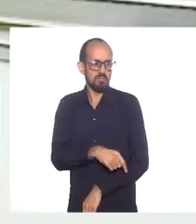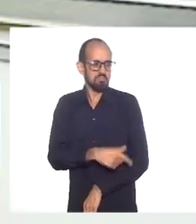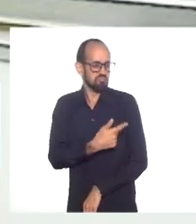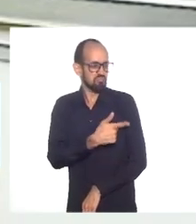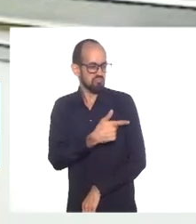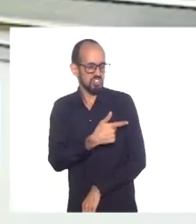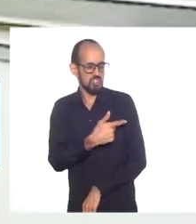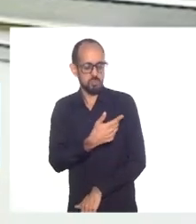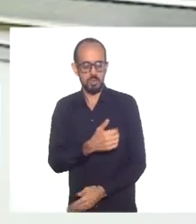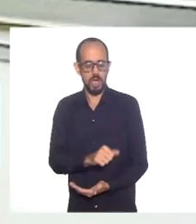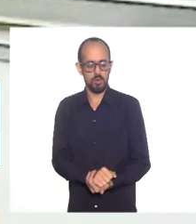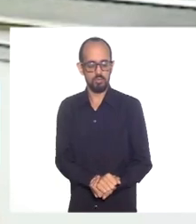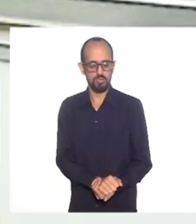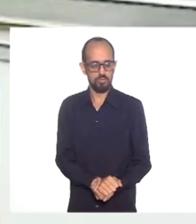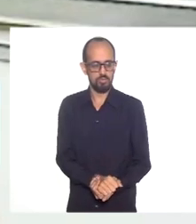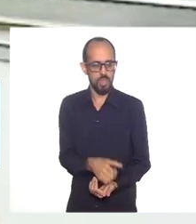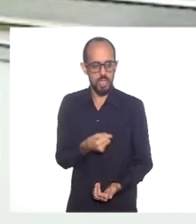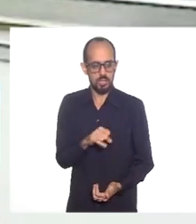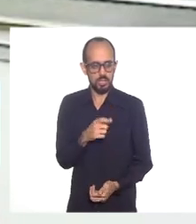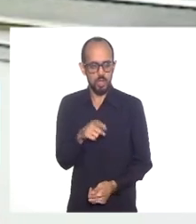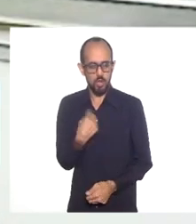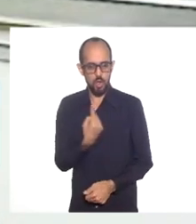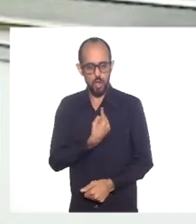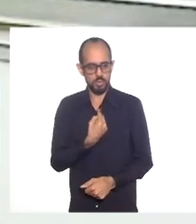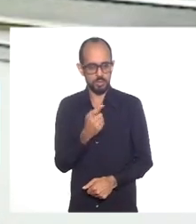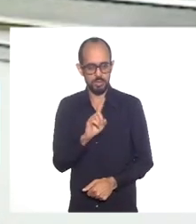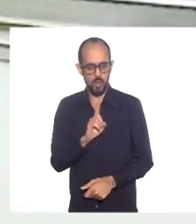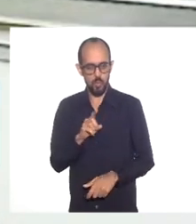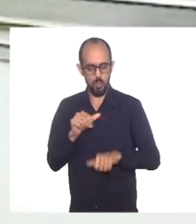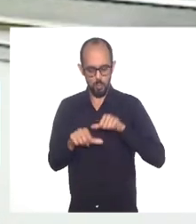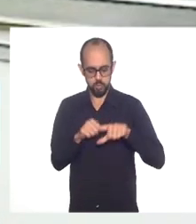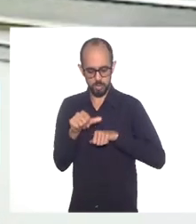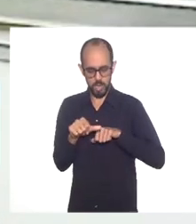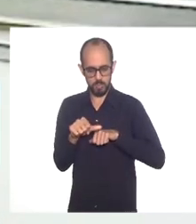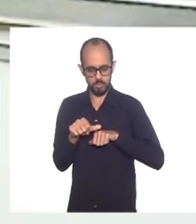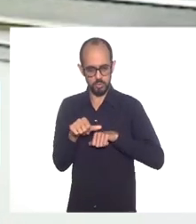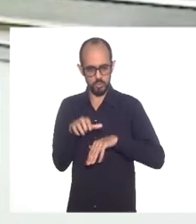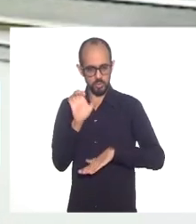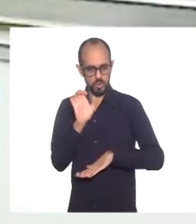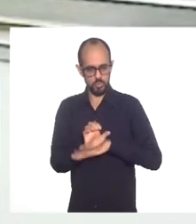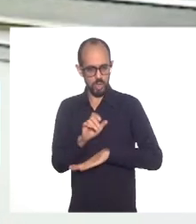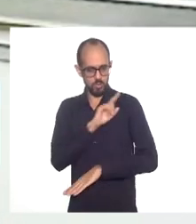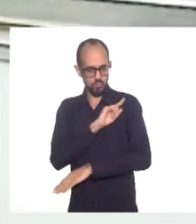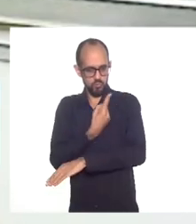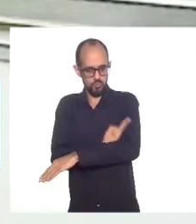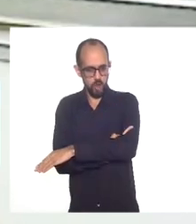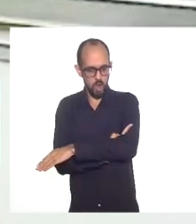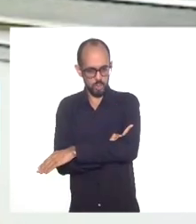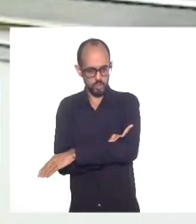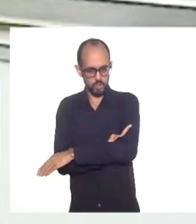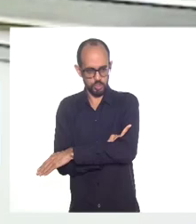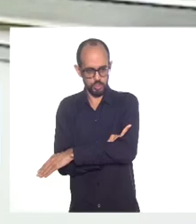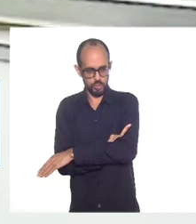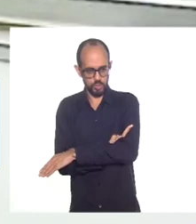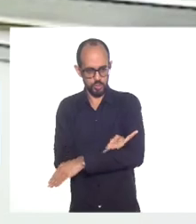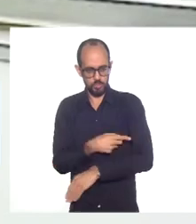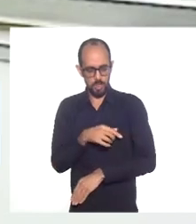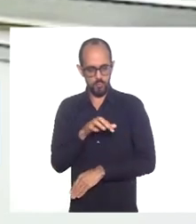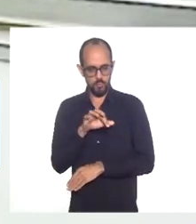nós não mudarmos, não tivermos um Estado realmente forte, uma federação,